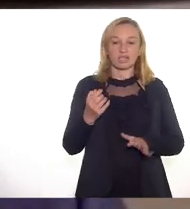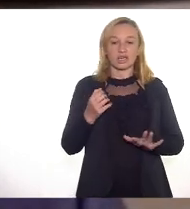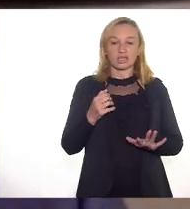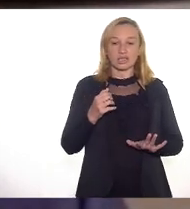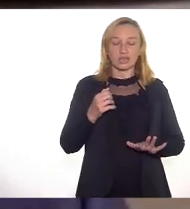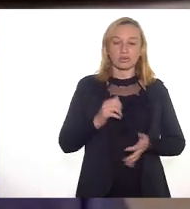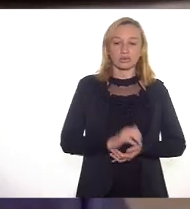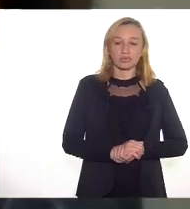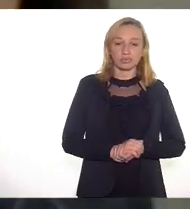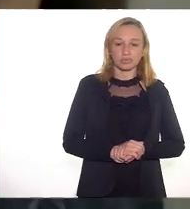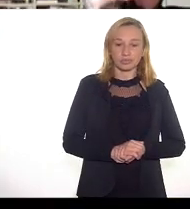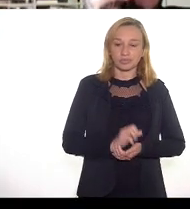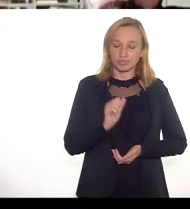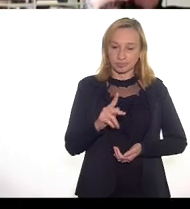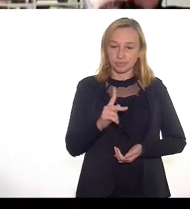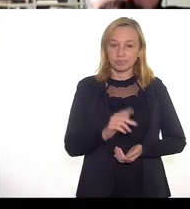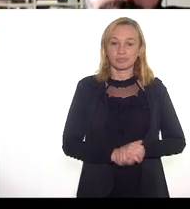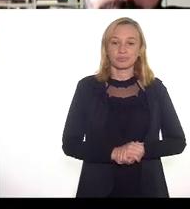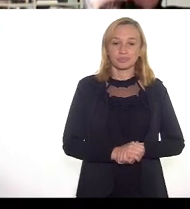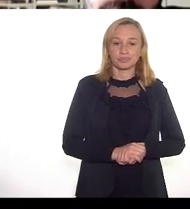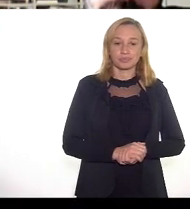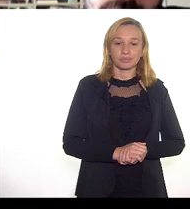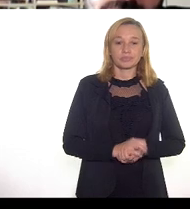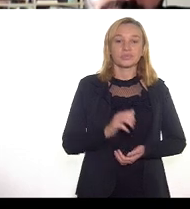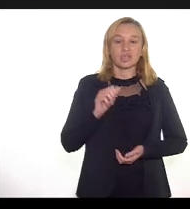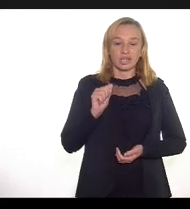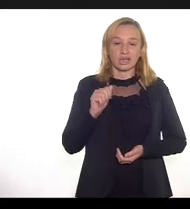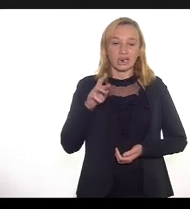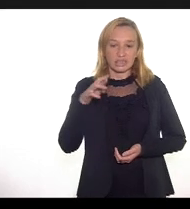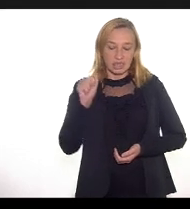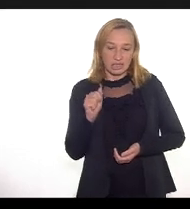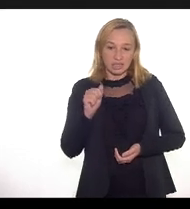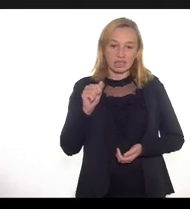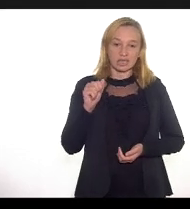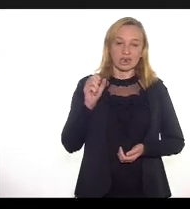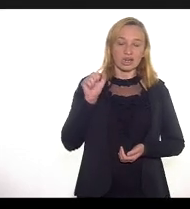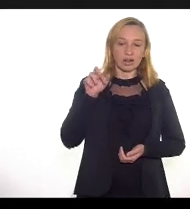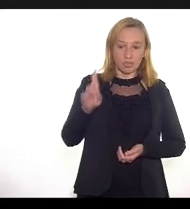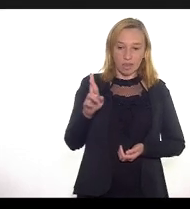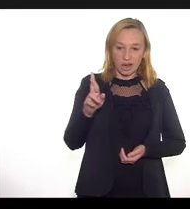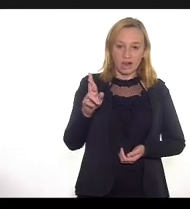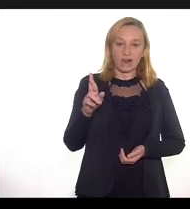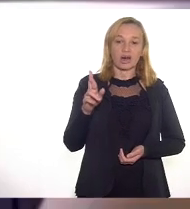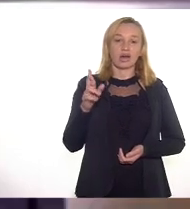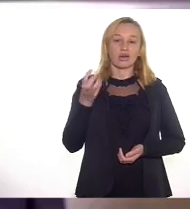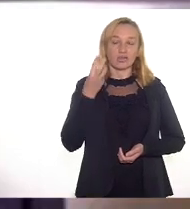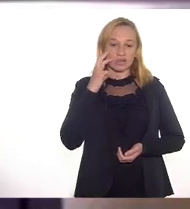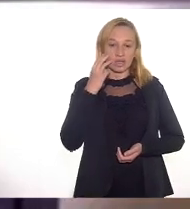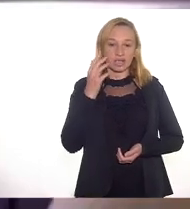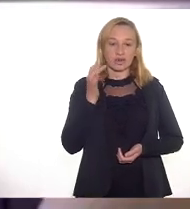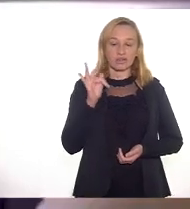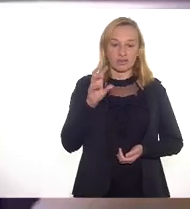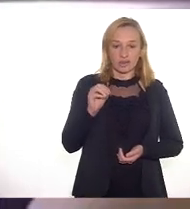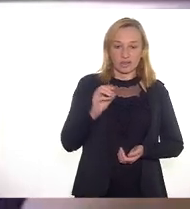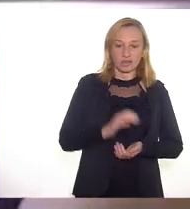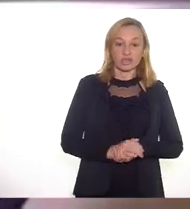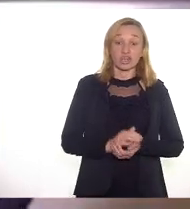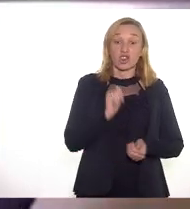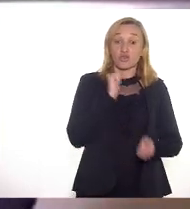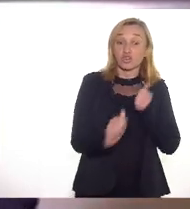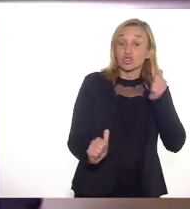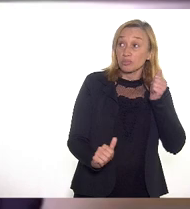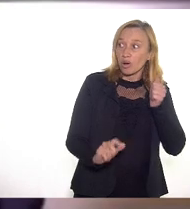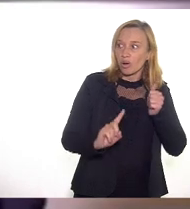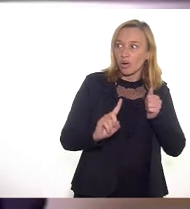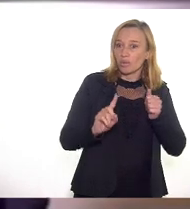Marta? Perfeito. Luiz, Adriana, Eliomar, Valdec e Flávio. Um beijo a todas e a todos. Temos futebol mais